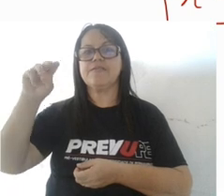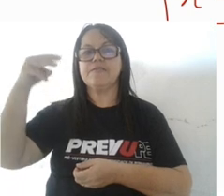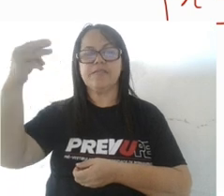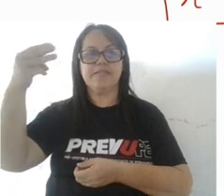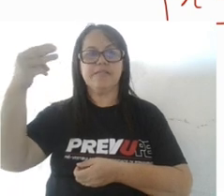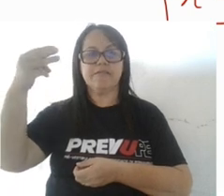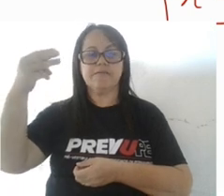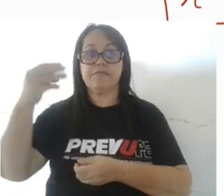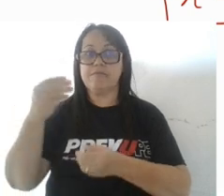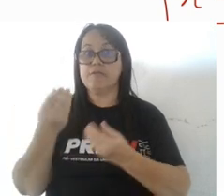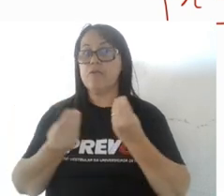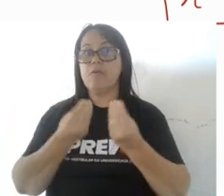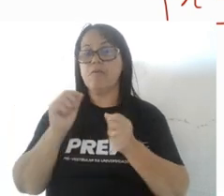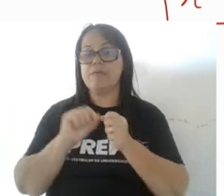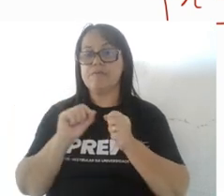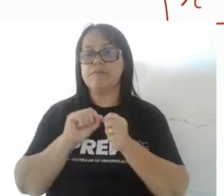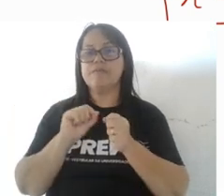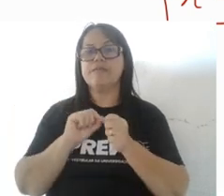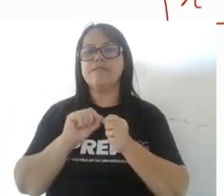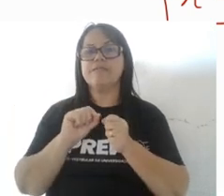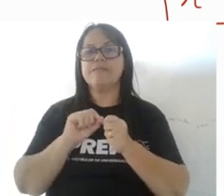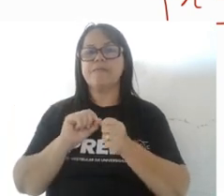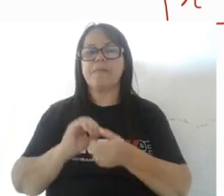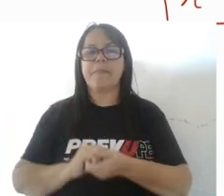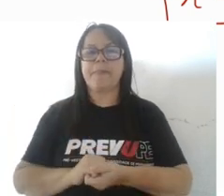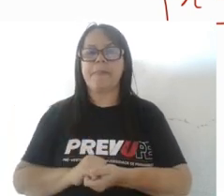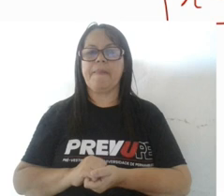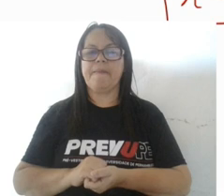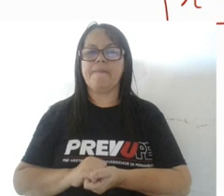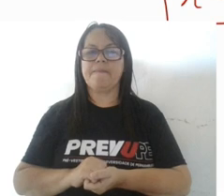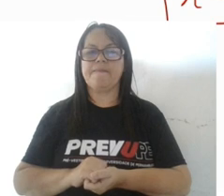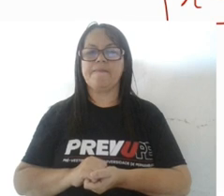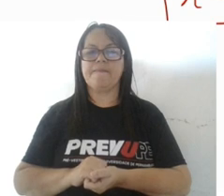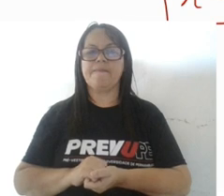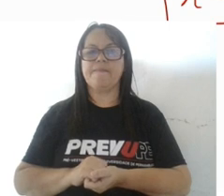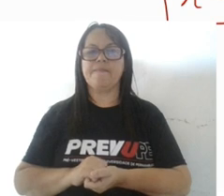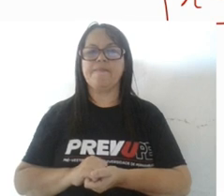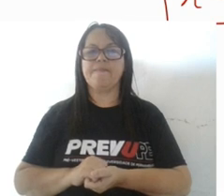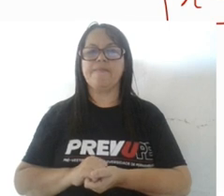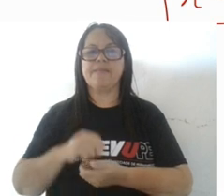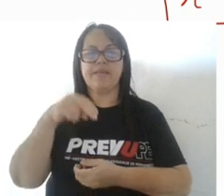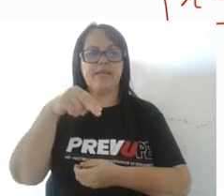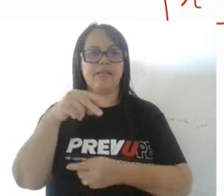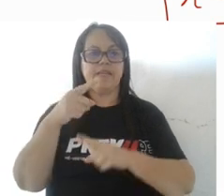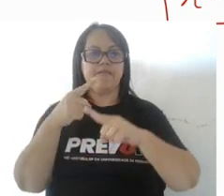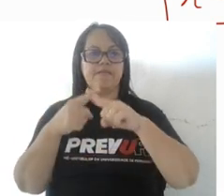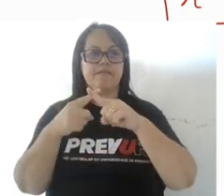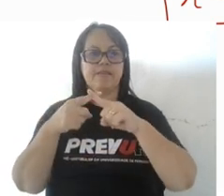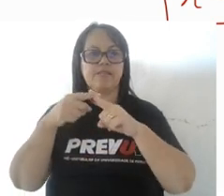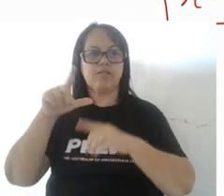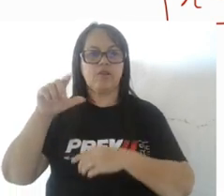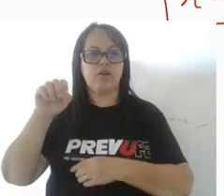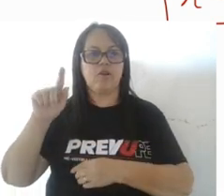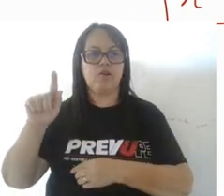3. Aplicando essa propriedade aqui da potência, nós temos n